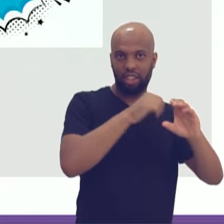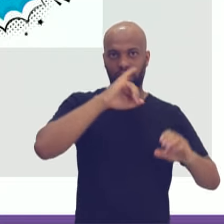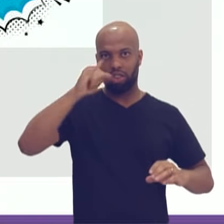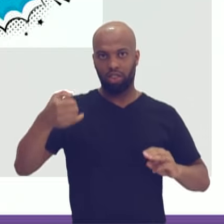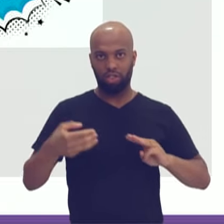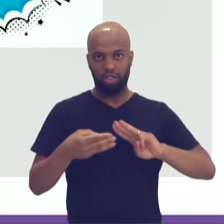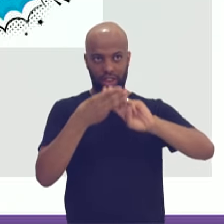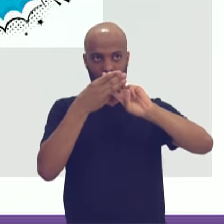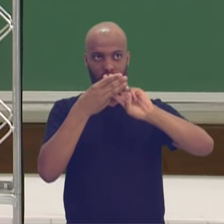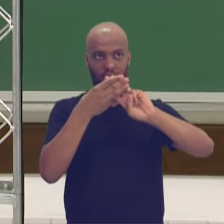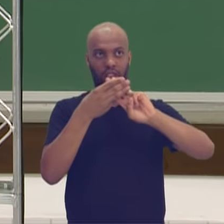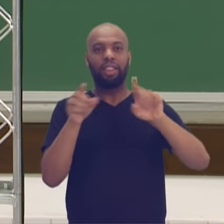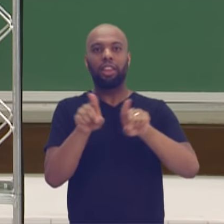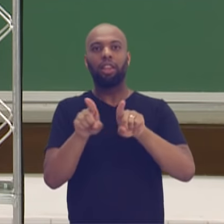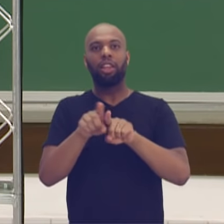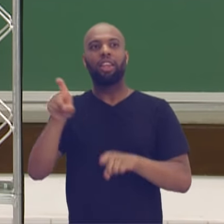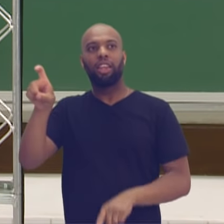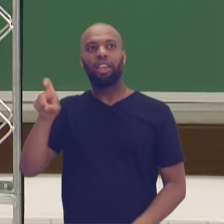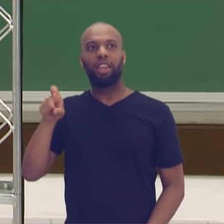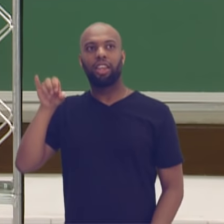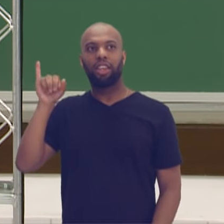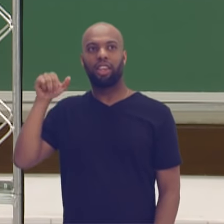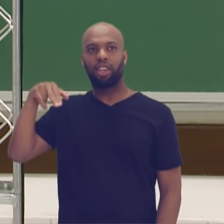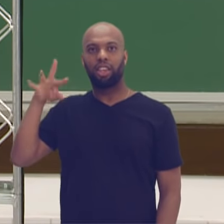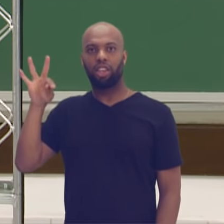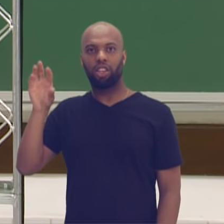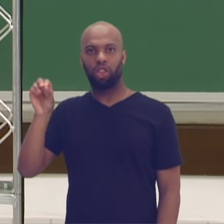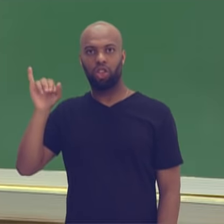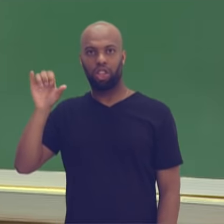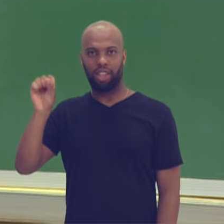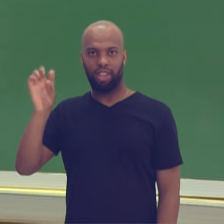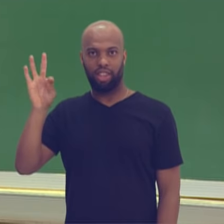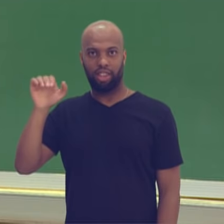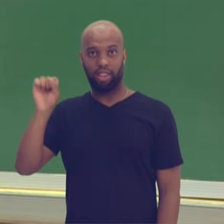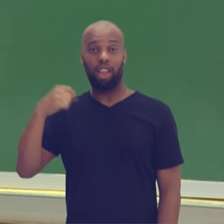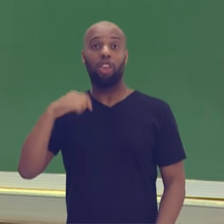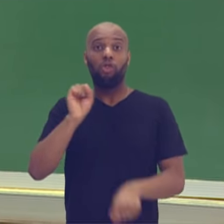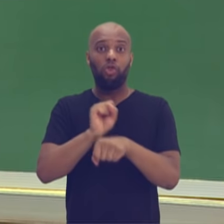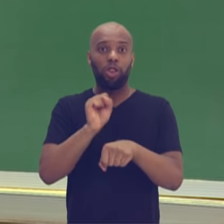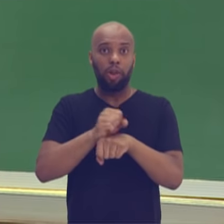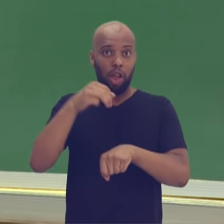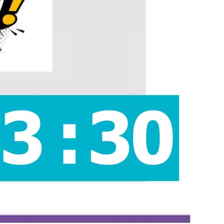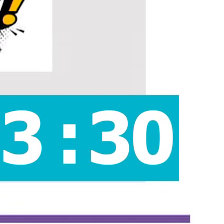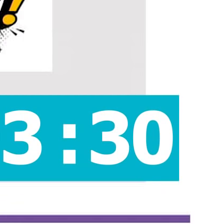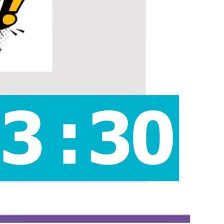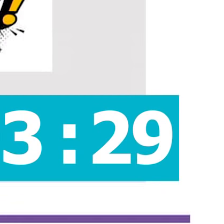e shintoístas. Eu vou dar alguns minutos para vocês responderem e a gente já